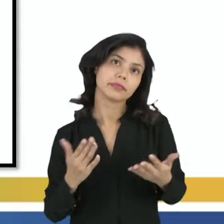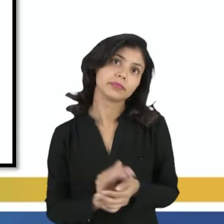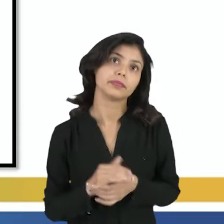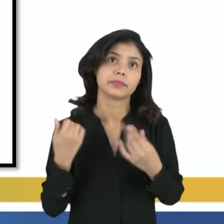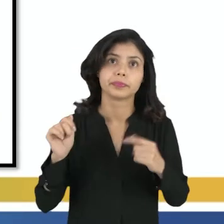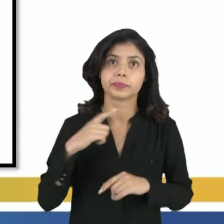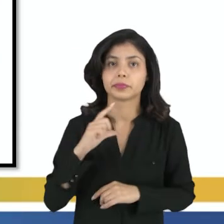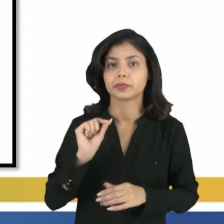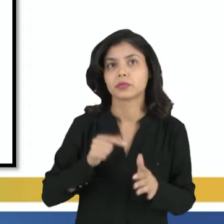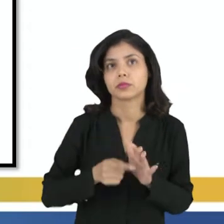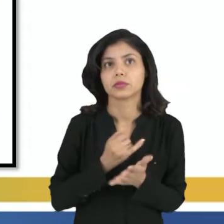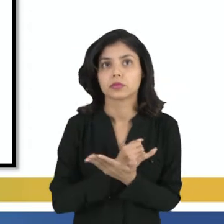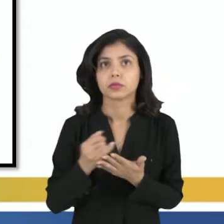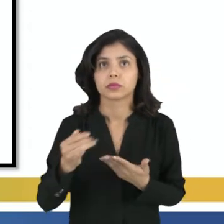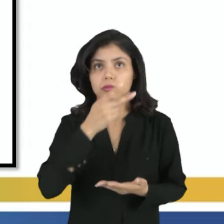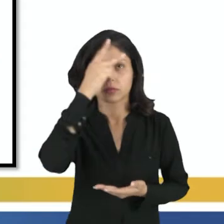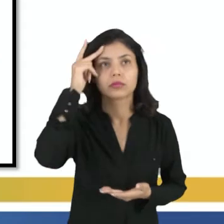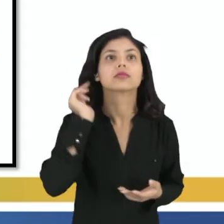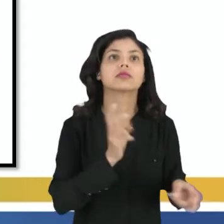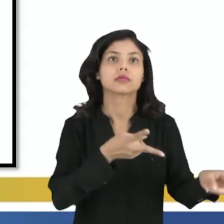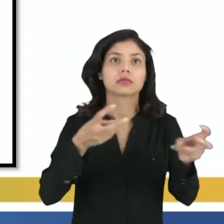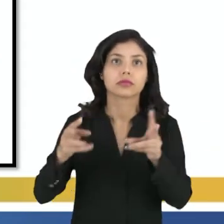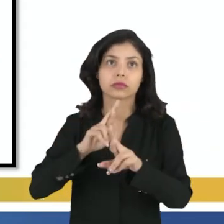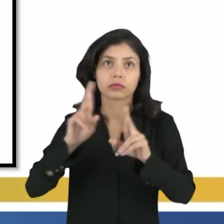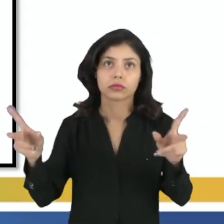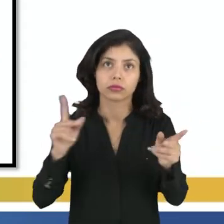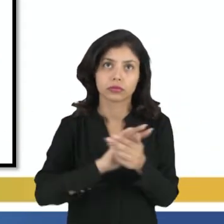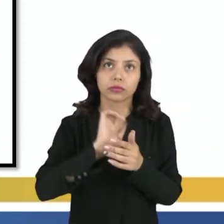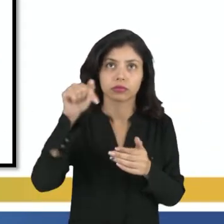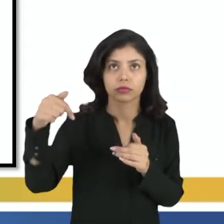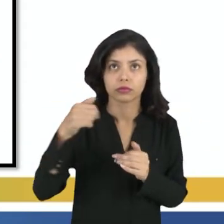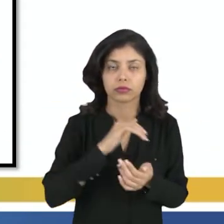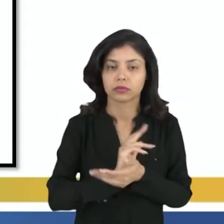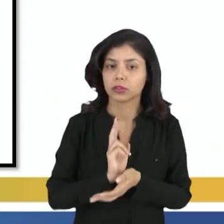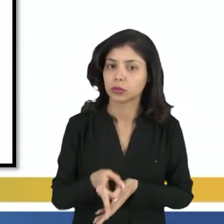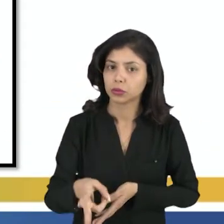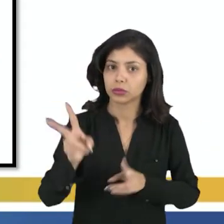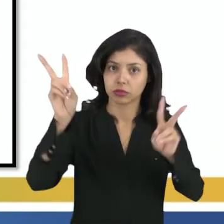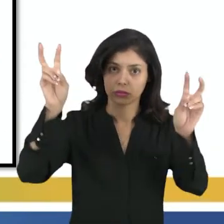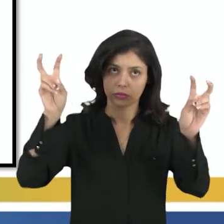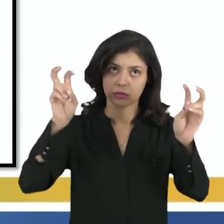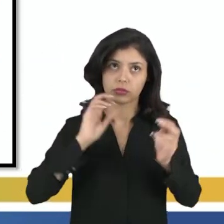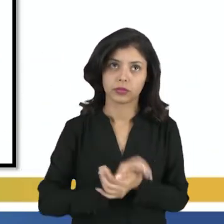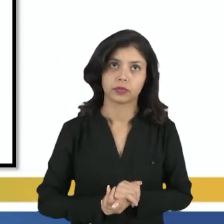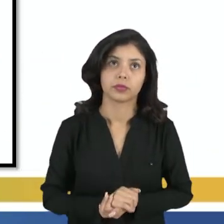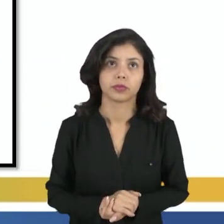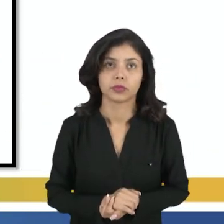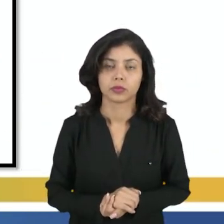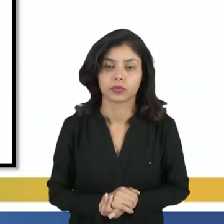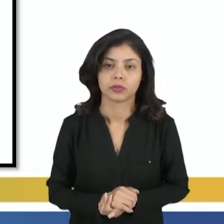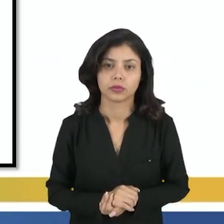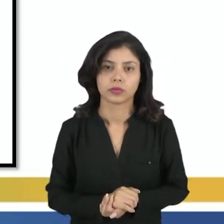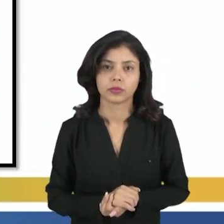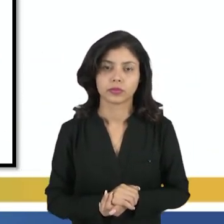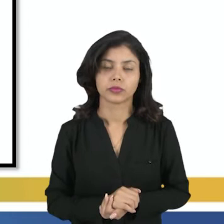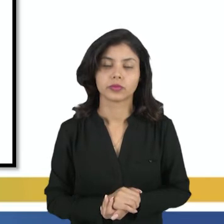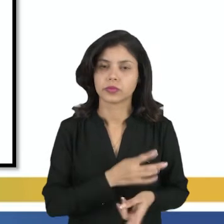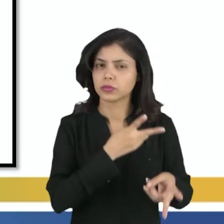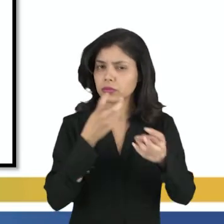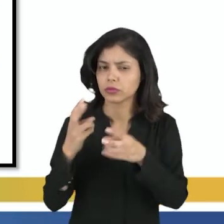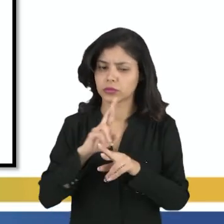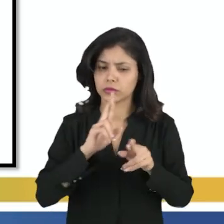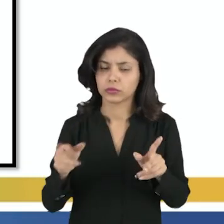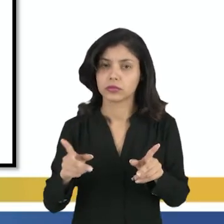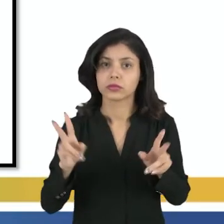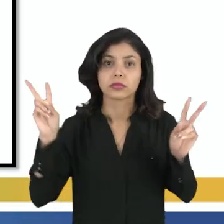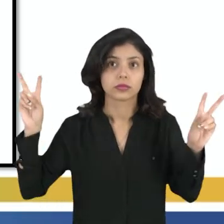Para introduzir uma perspectiva diferente da que tem o locutor quanto ao assunto, apesar de, ou seja, ele tinha uma perspectiva